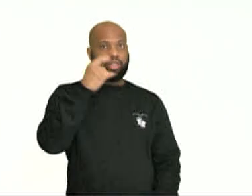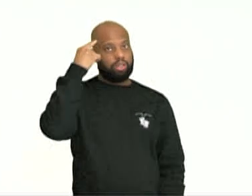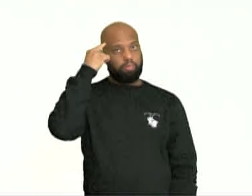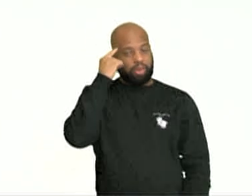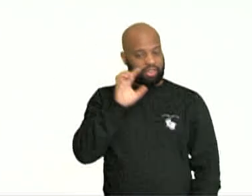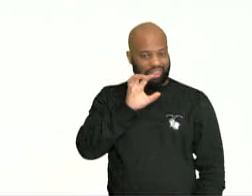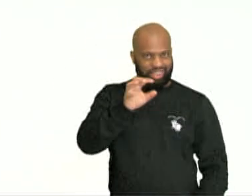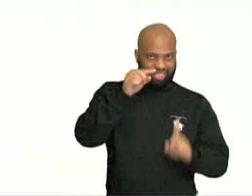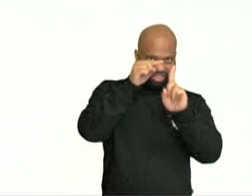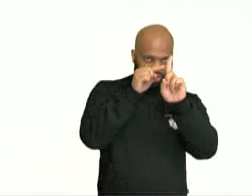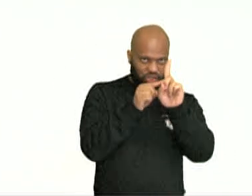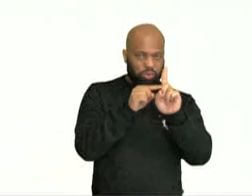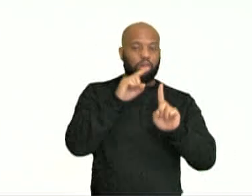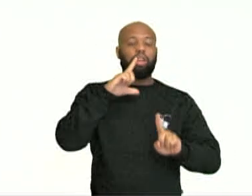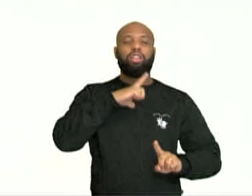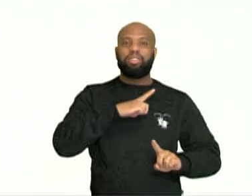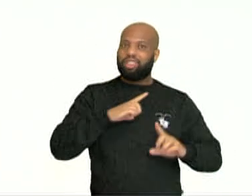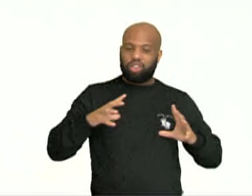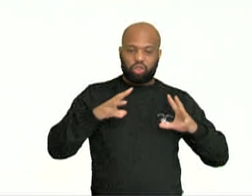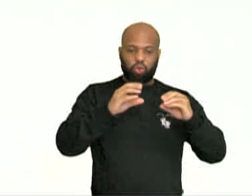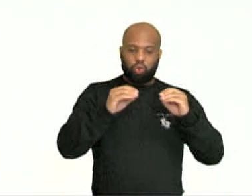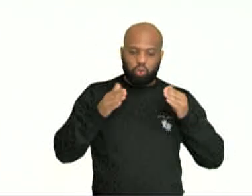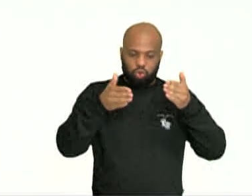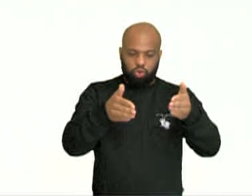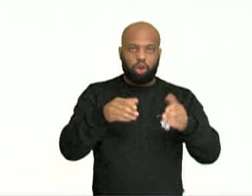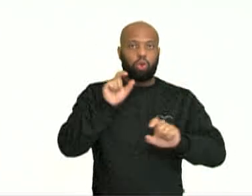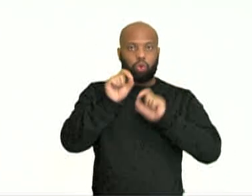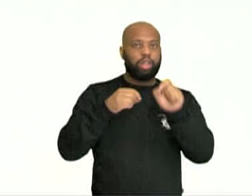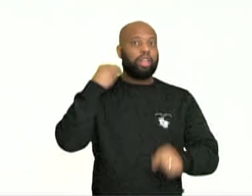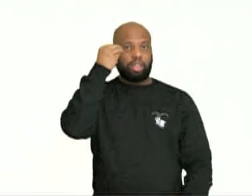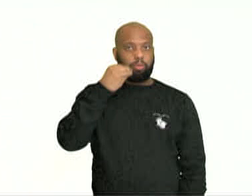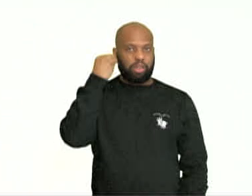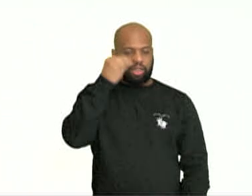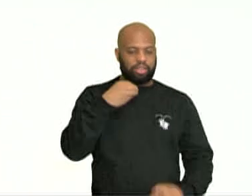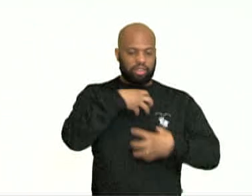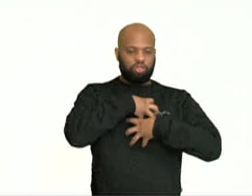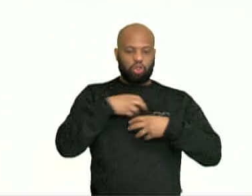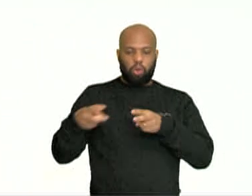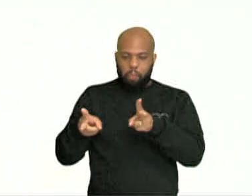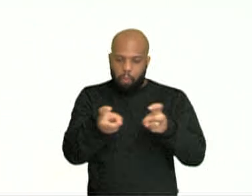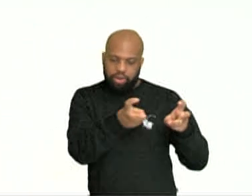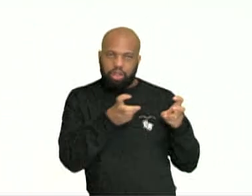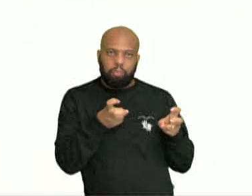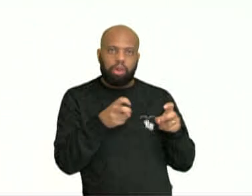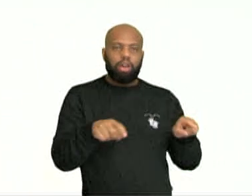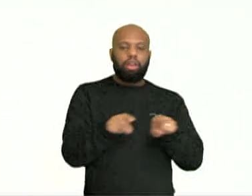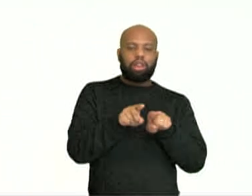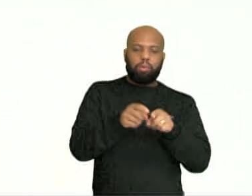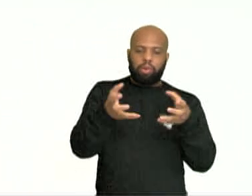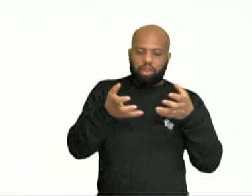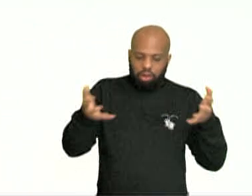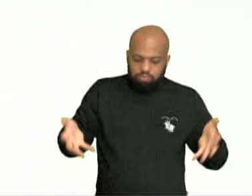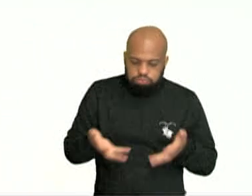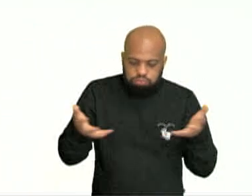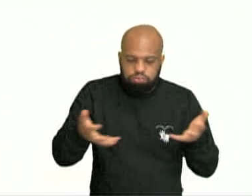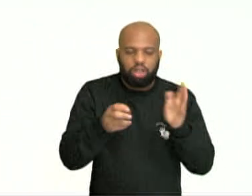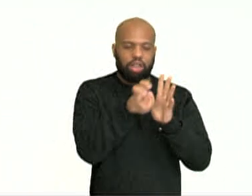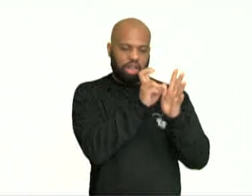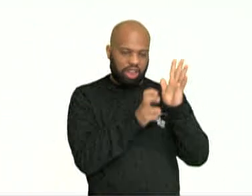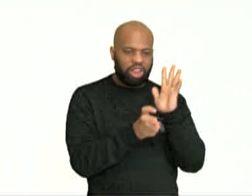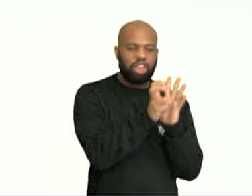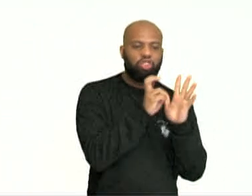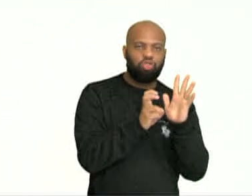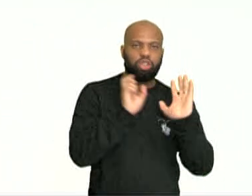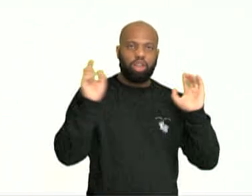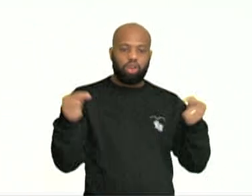nessa modalidade, ela está totalmente voltada a experiências sensoriais e visa despertar uma energia. que, de